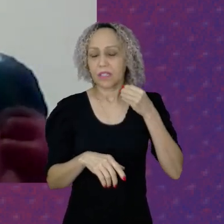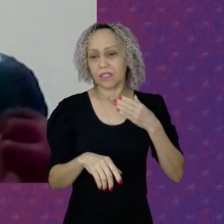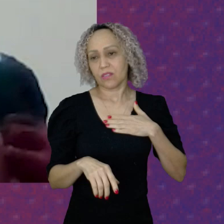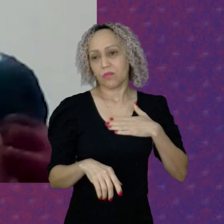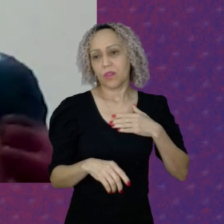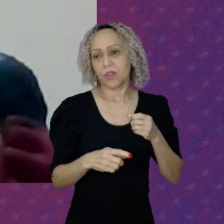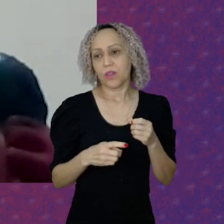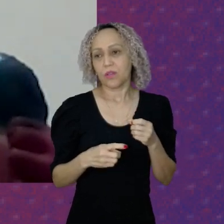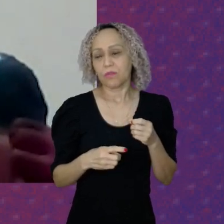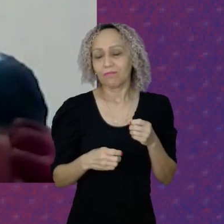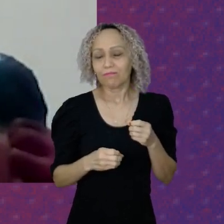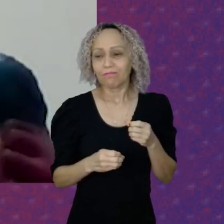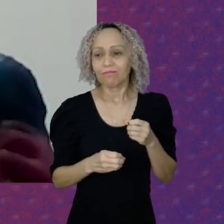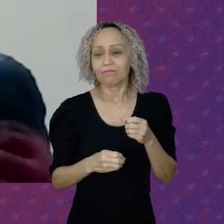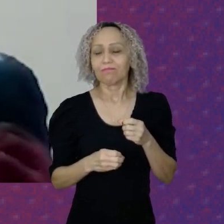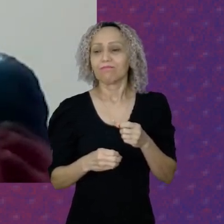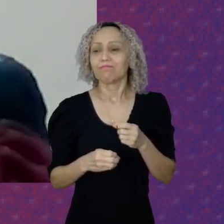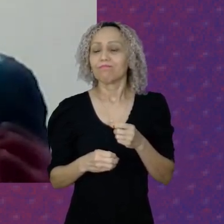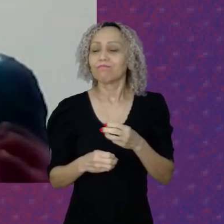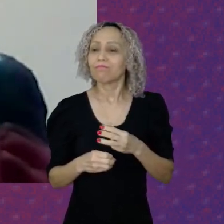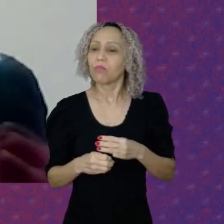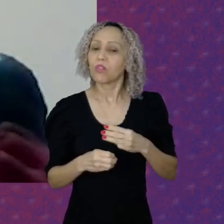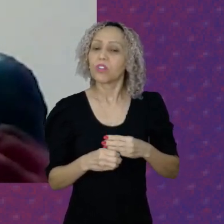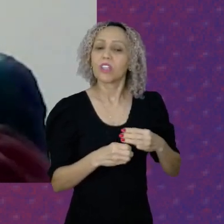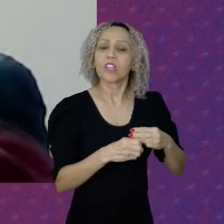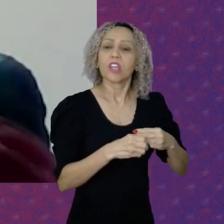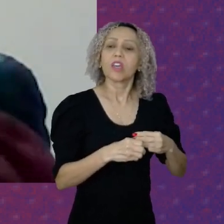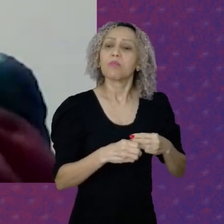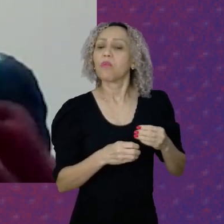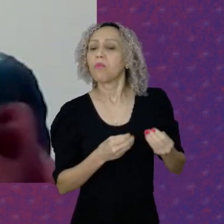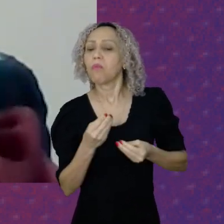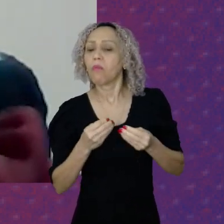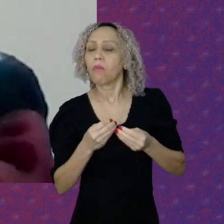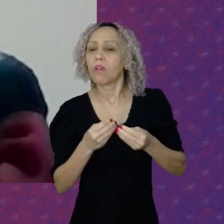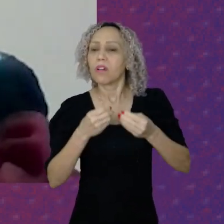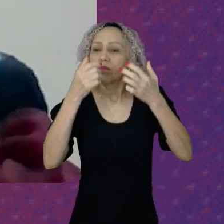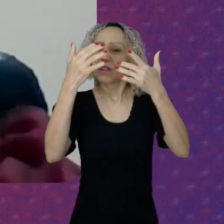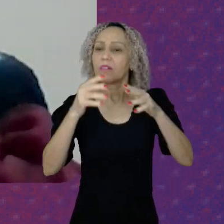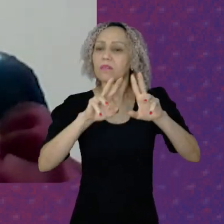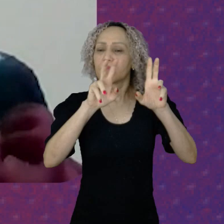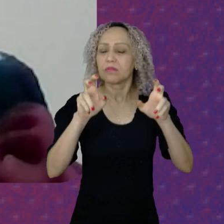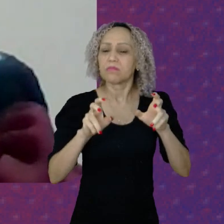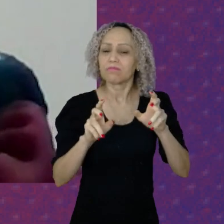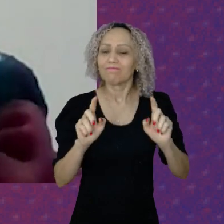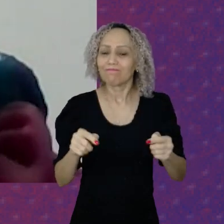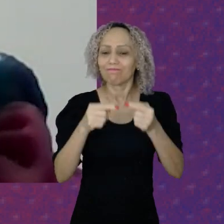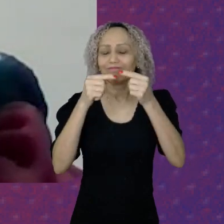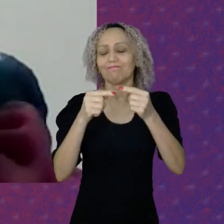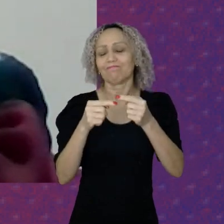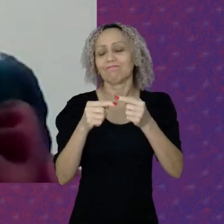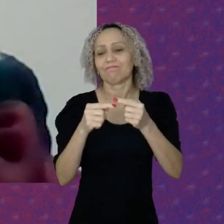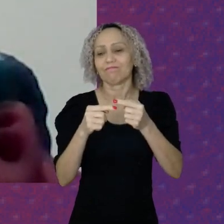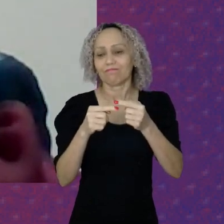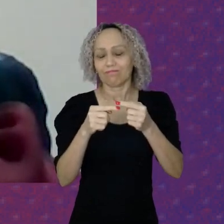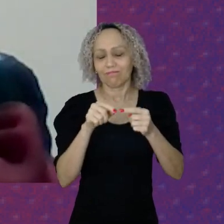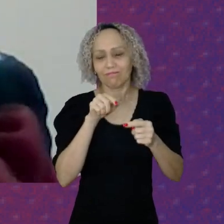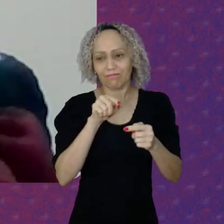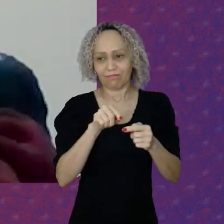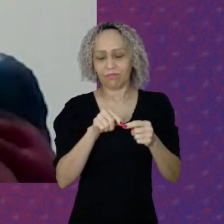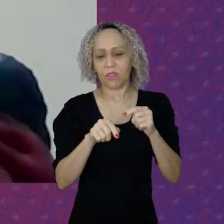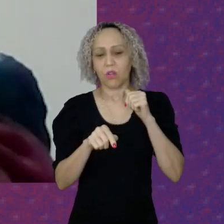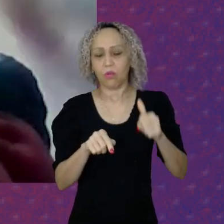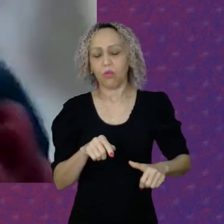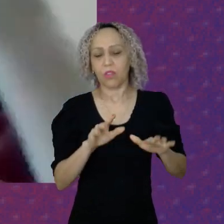trazer algumas questões referentes, inerentes a esse programa. Eu acho